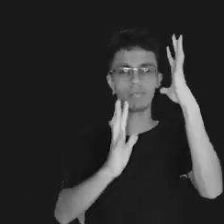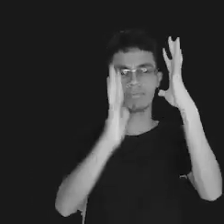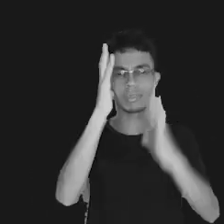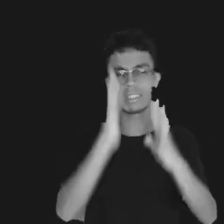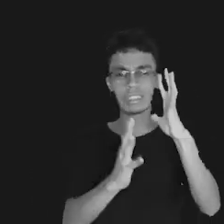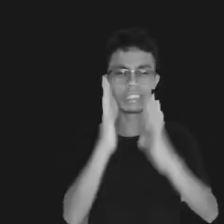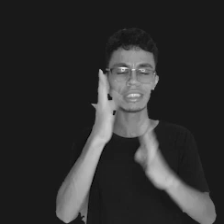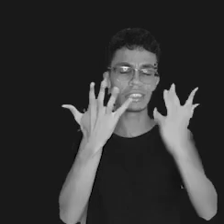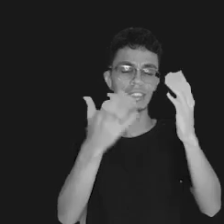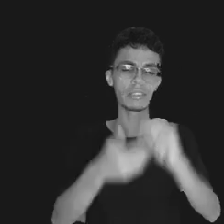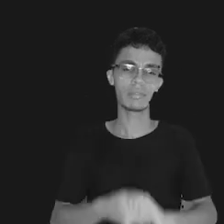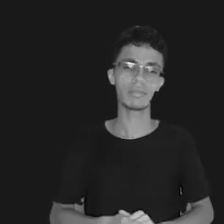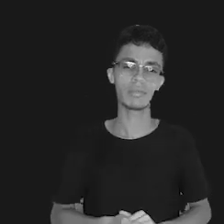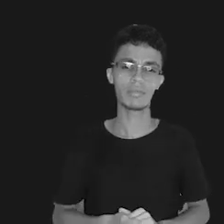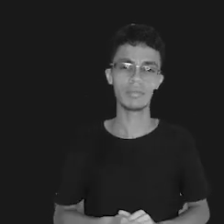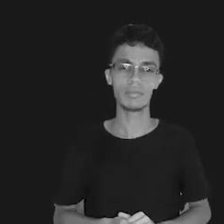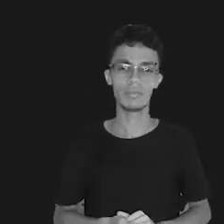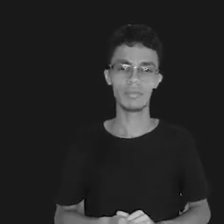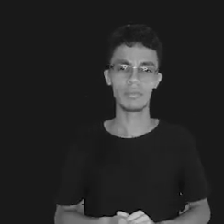sempre iminente.